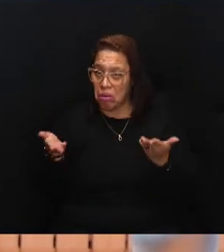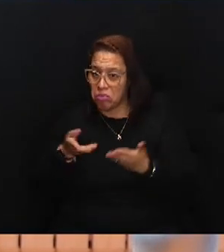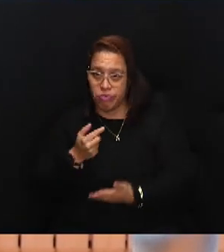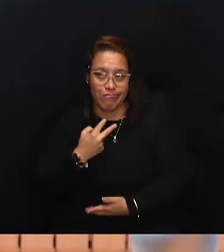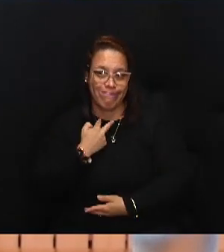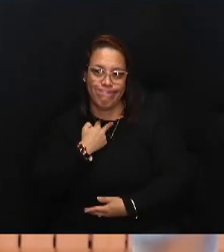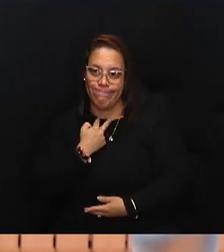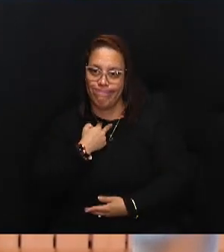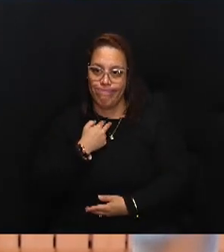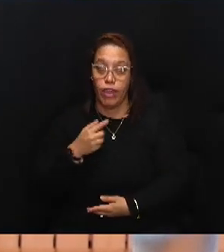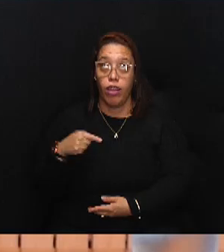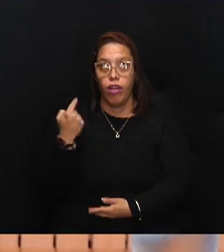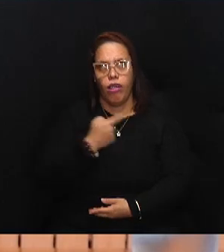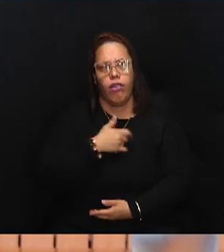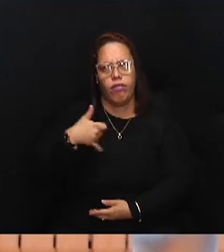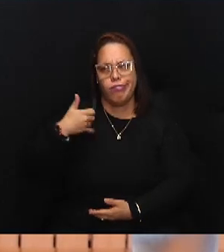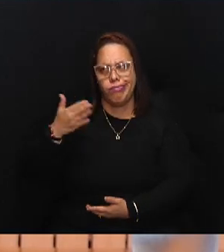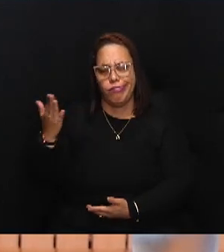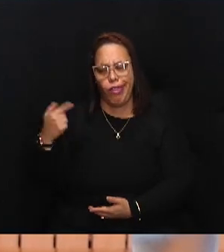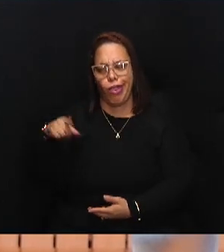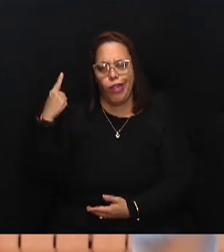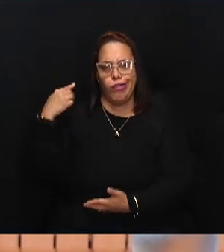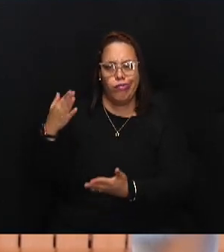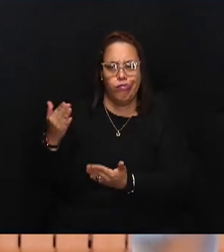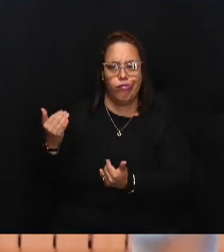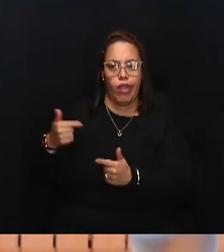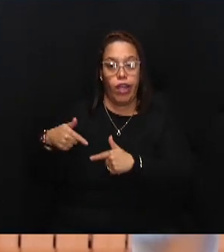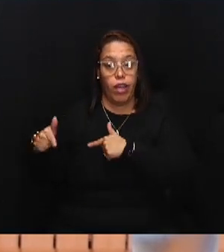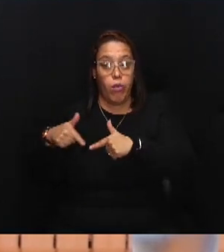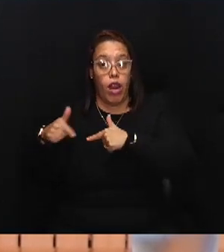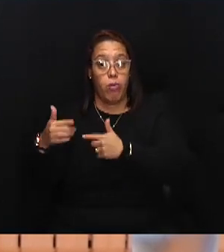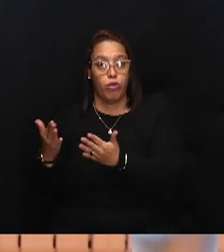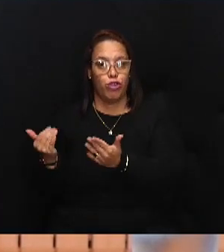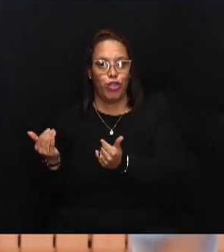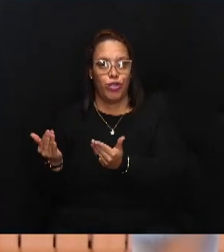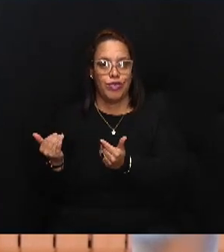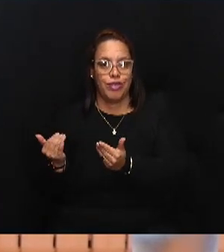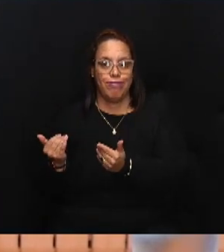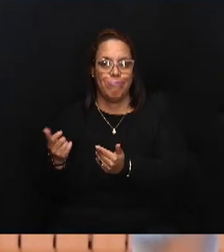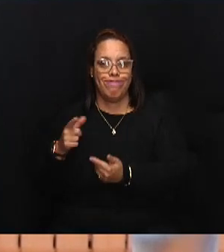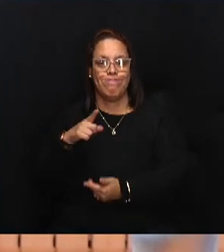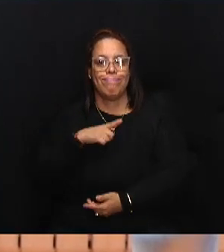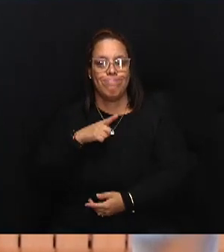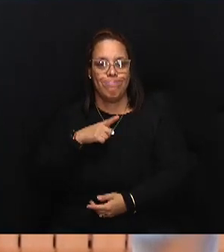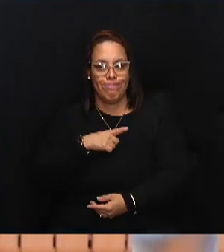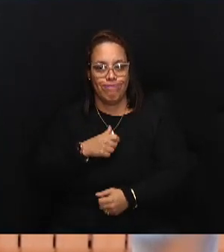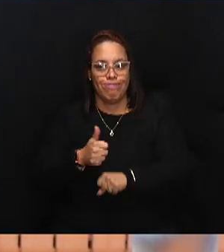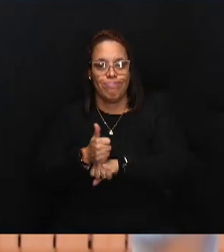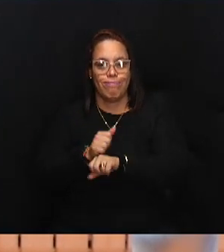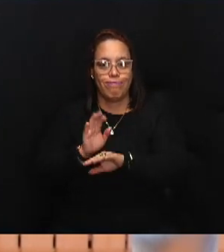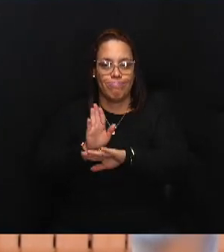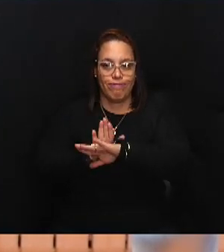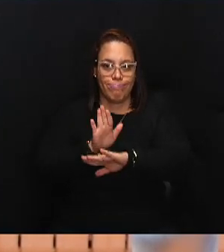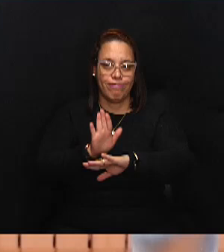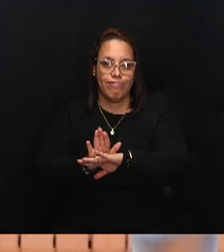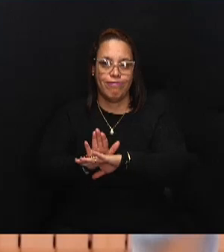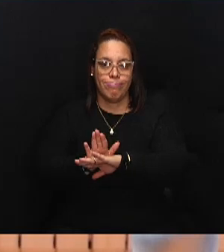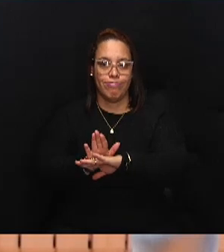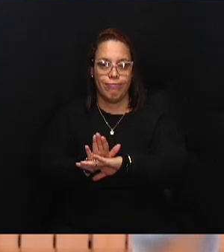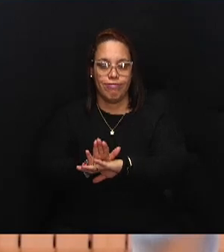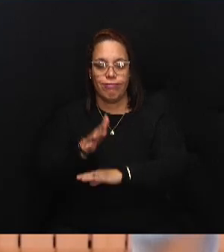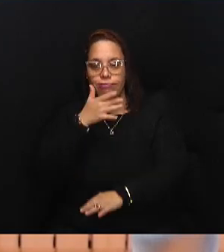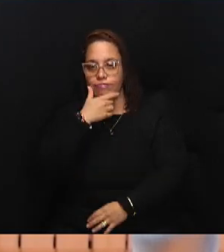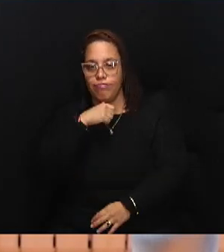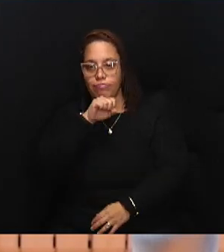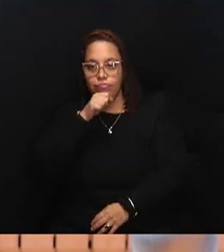exemplo, na nossa idade, quando a gente era jovem, começava a trabalhar muito cedo, e a gente tinha a função de ajudar os